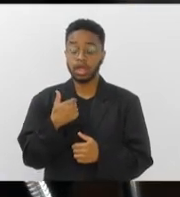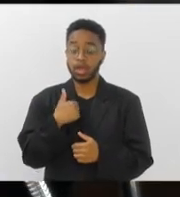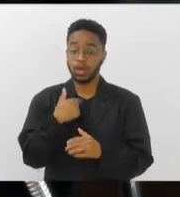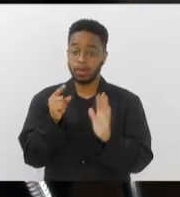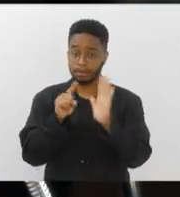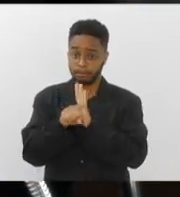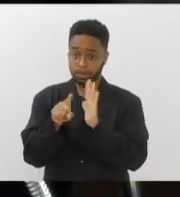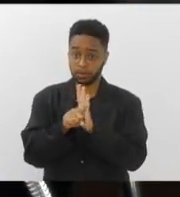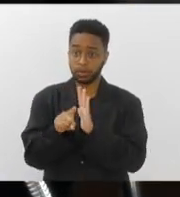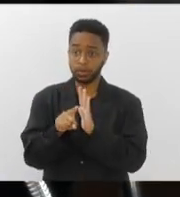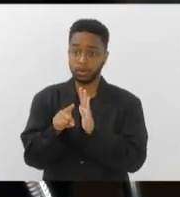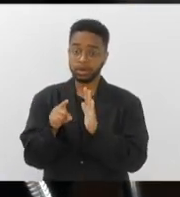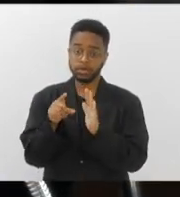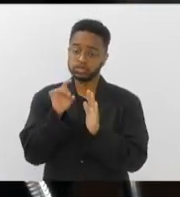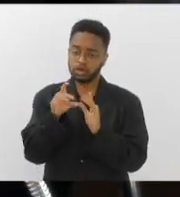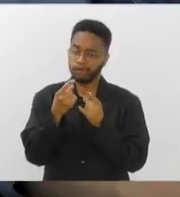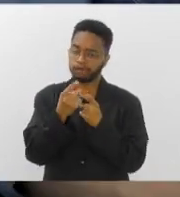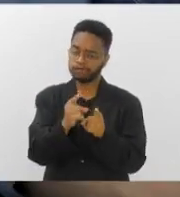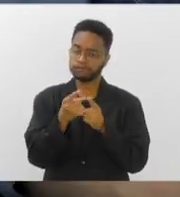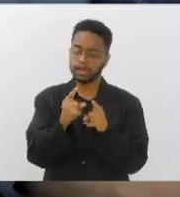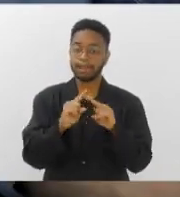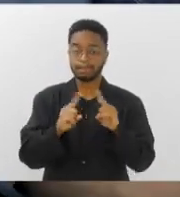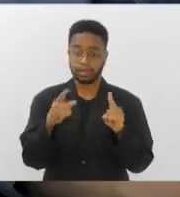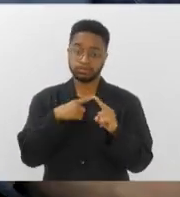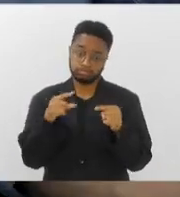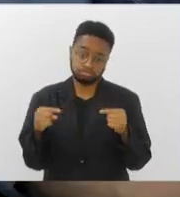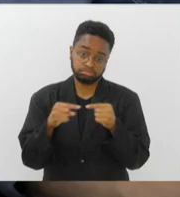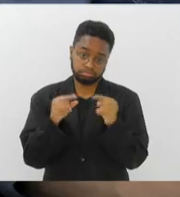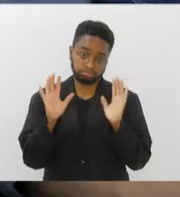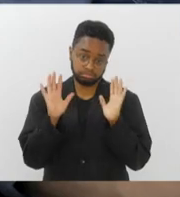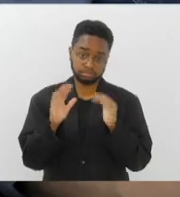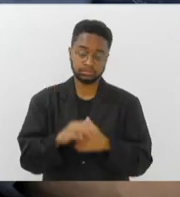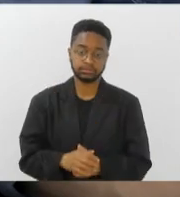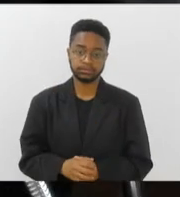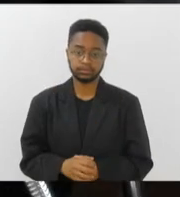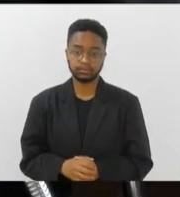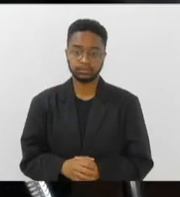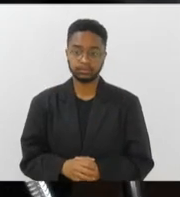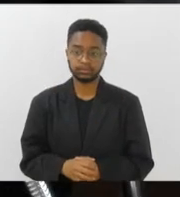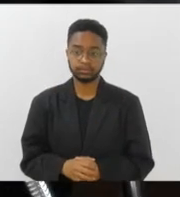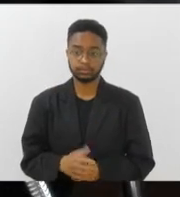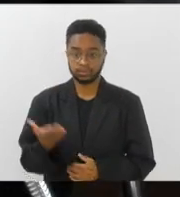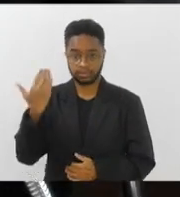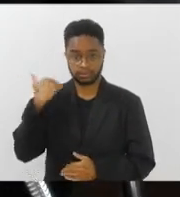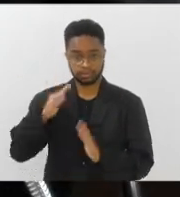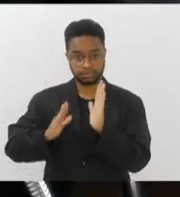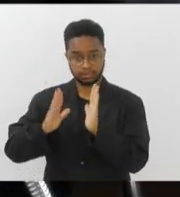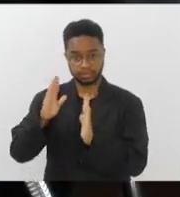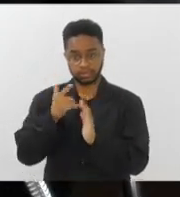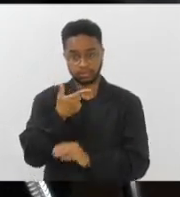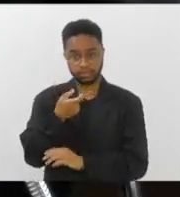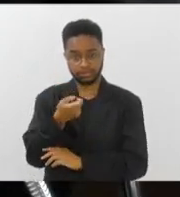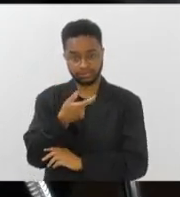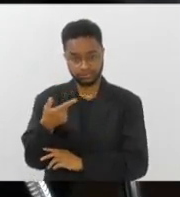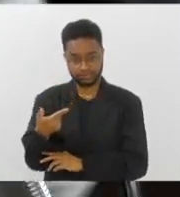é ligeiramente provocadora, mas tem sentido. Em época da minha campanha, em